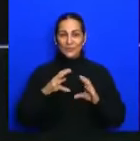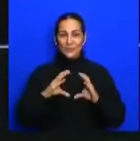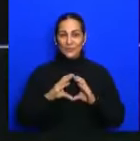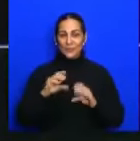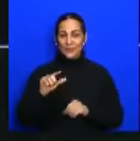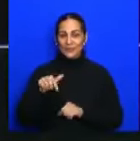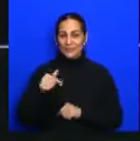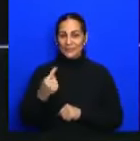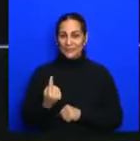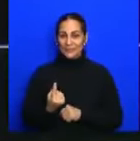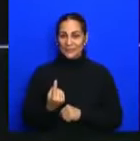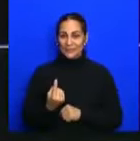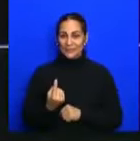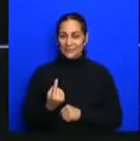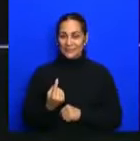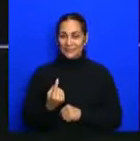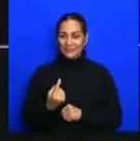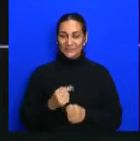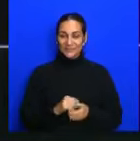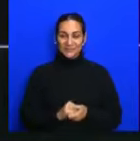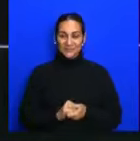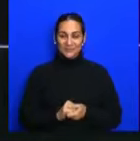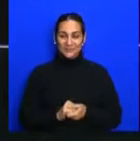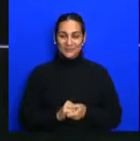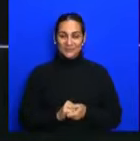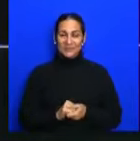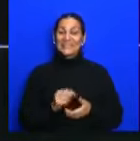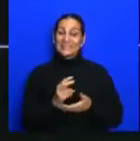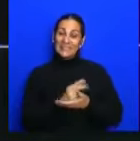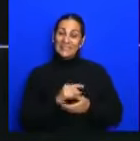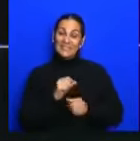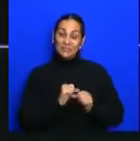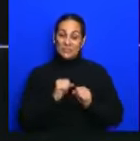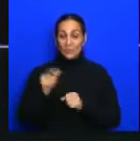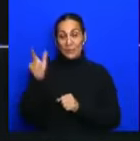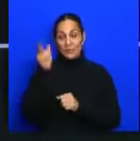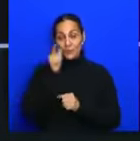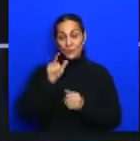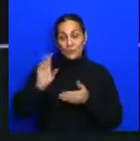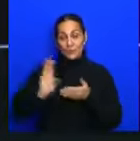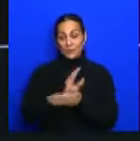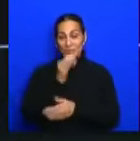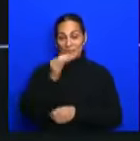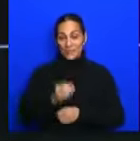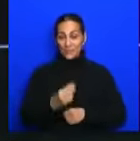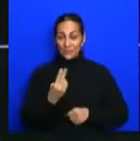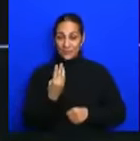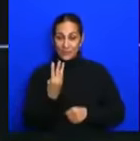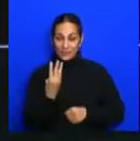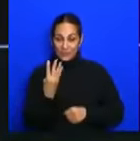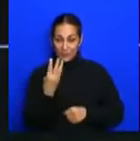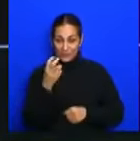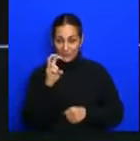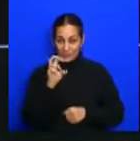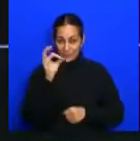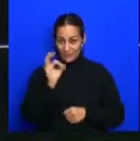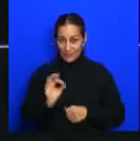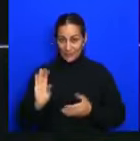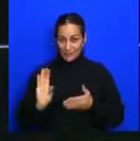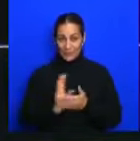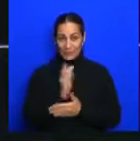número, 71, bola 71. Na Quina você pode levar prêmios acertando 2, 3, 4 ou 5